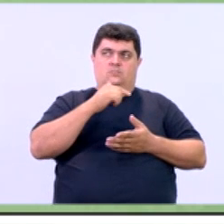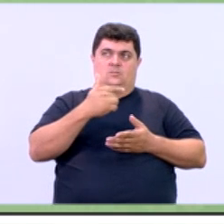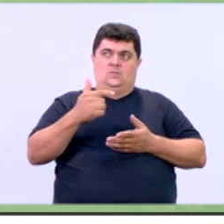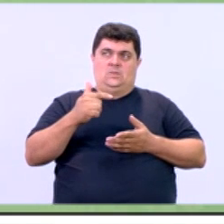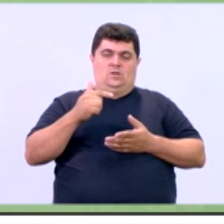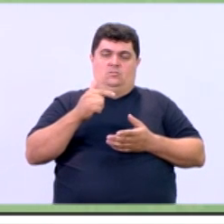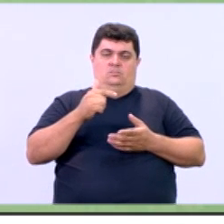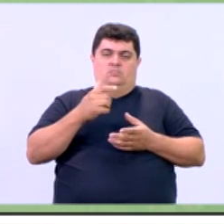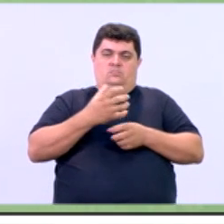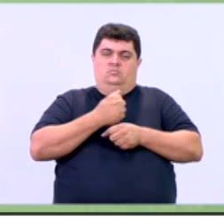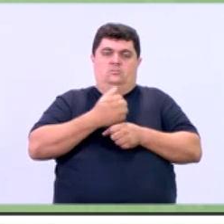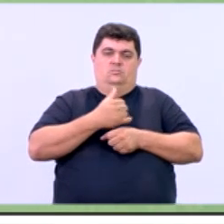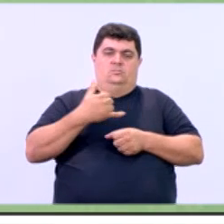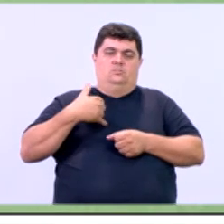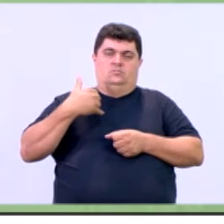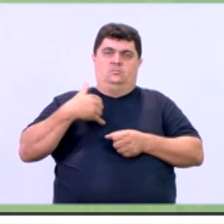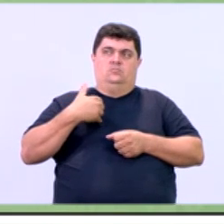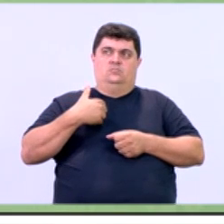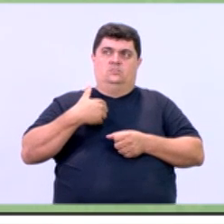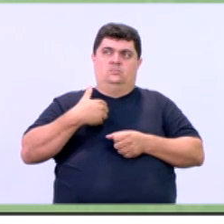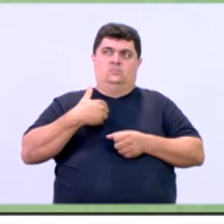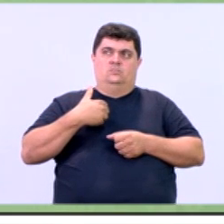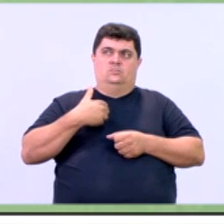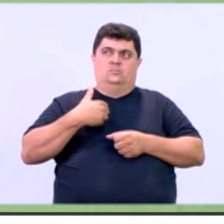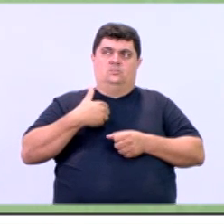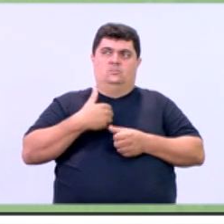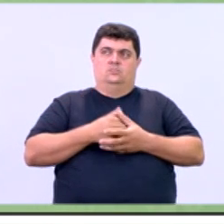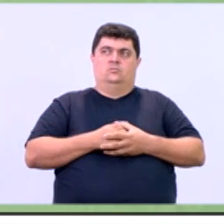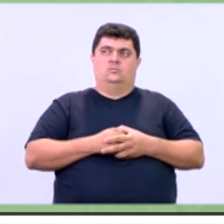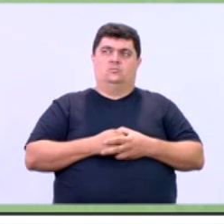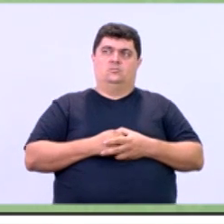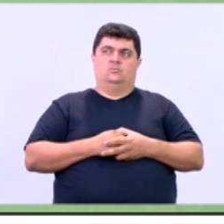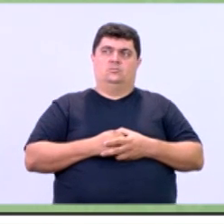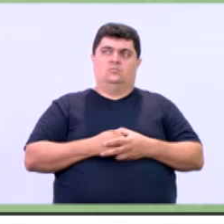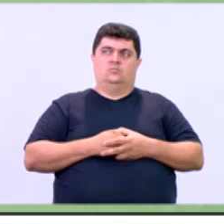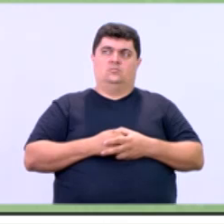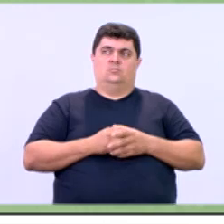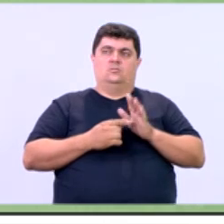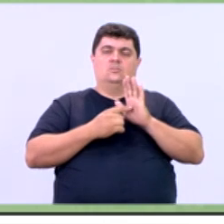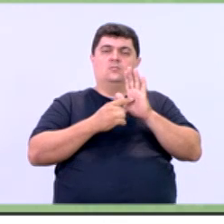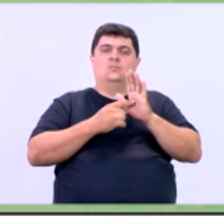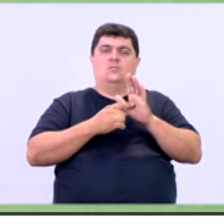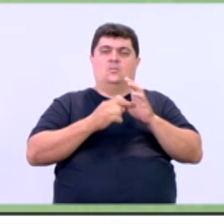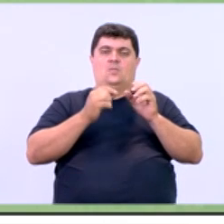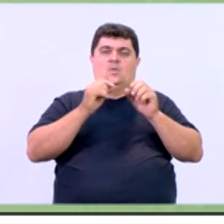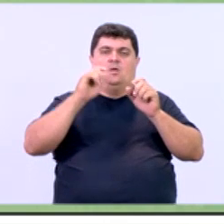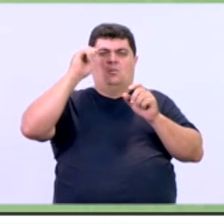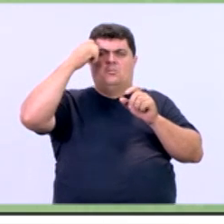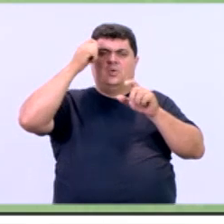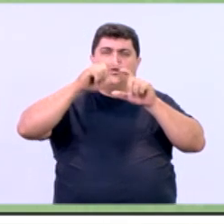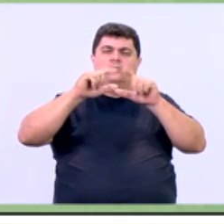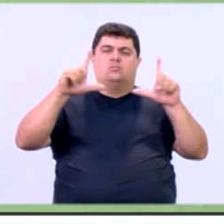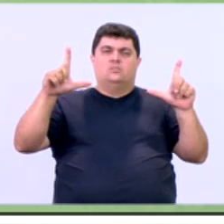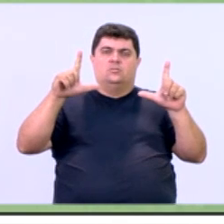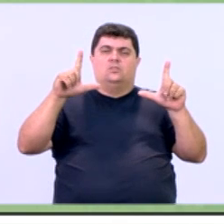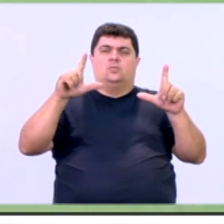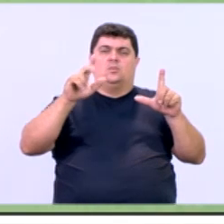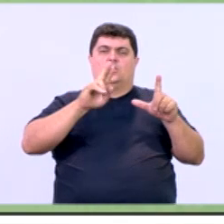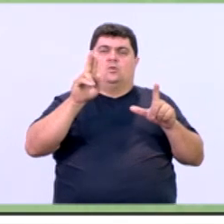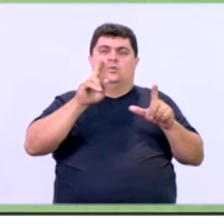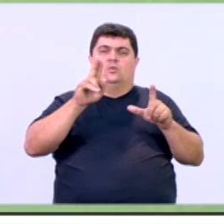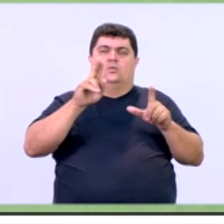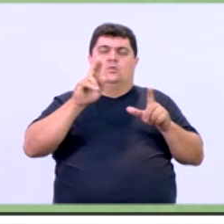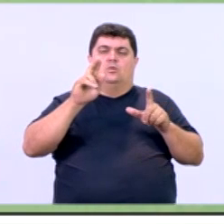do usuário. No item A ele diz que ele calcula a idade do usuário, mas não é isso. Exibe na janela de prompt o valor do campo nome. Se